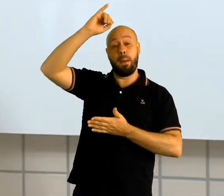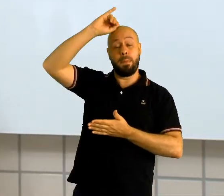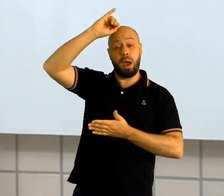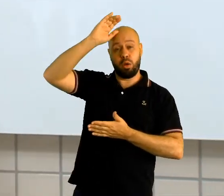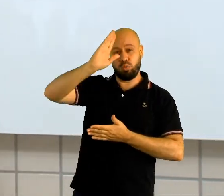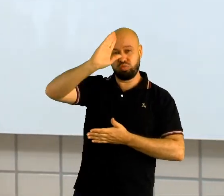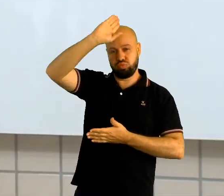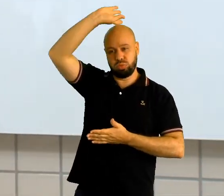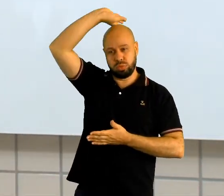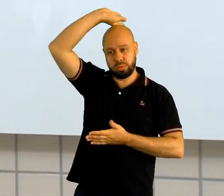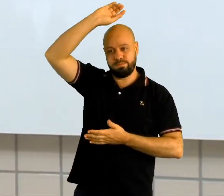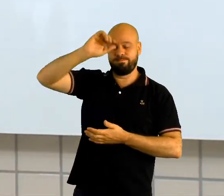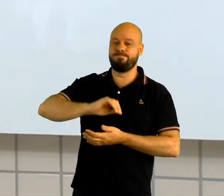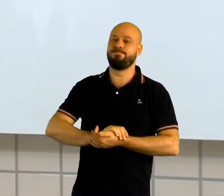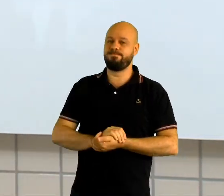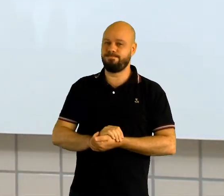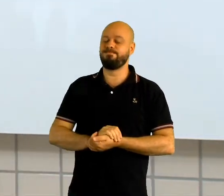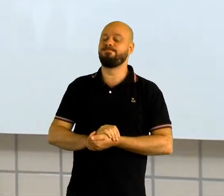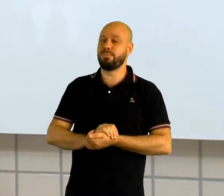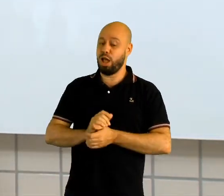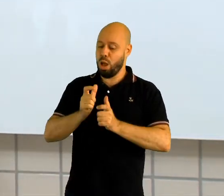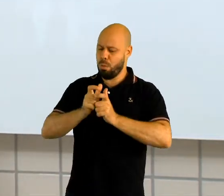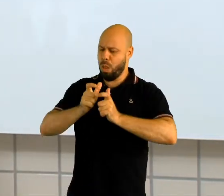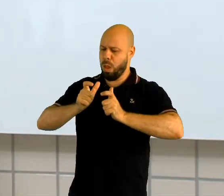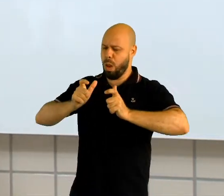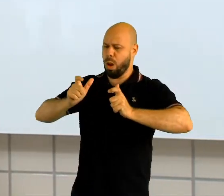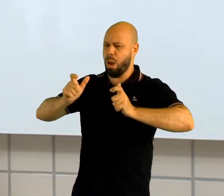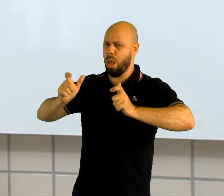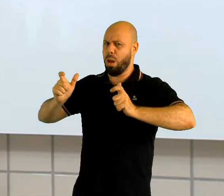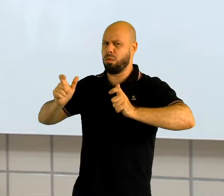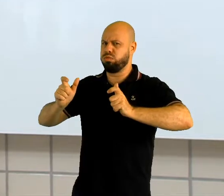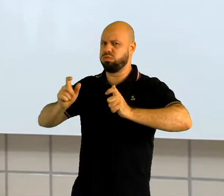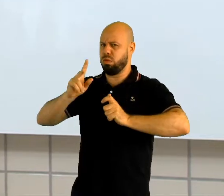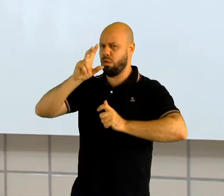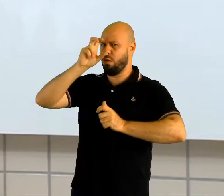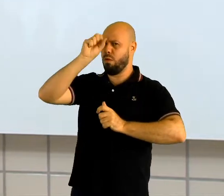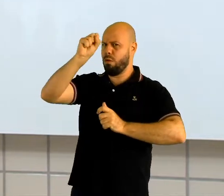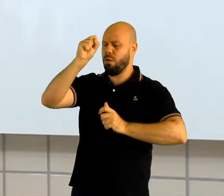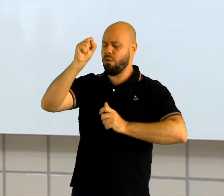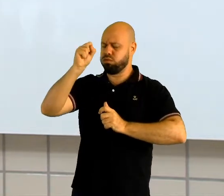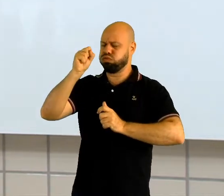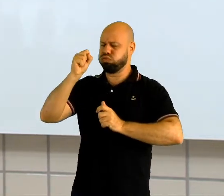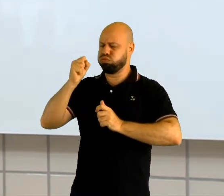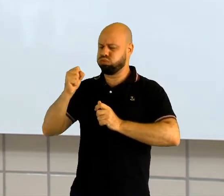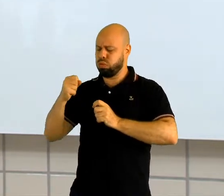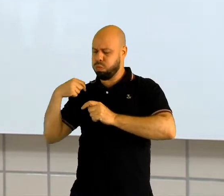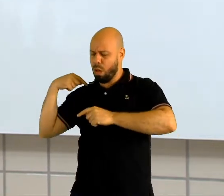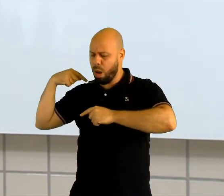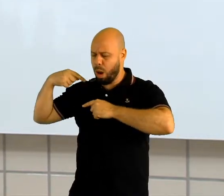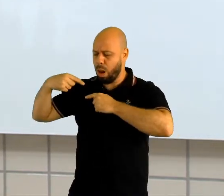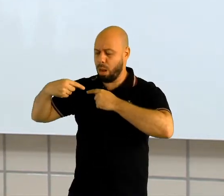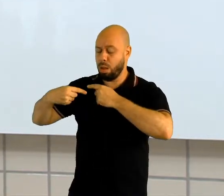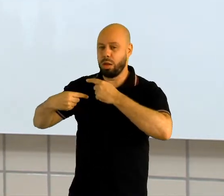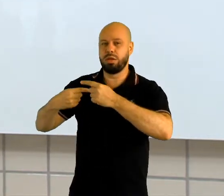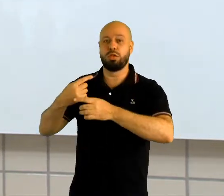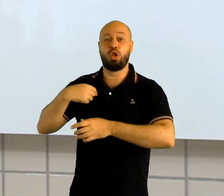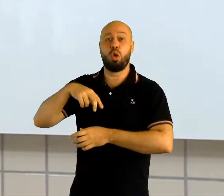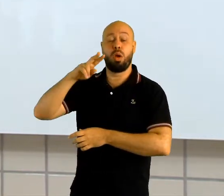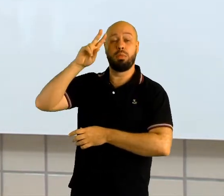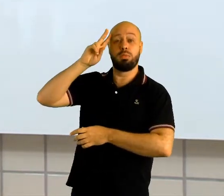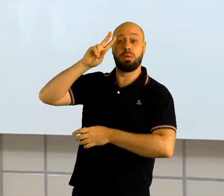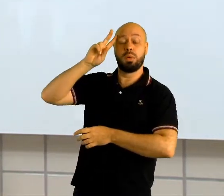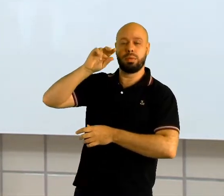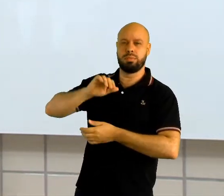Império Romano foi um grande império que surgiu na história da humanidade e ele é sempre o mais lembrado. Mas